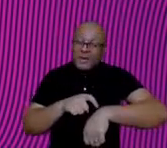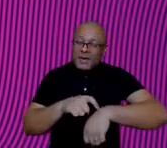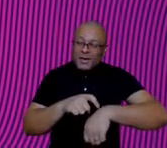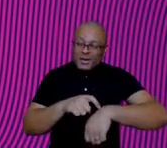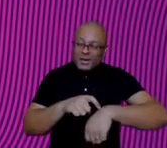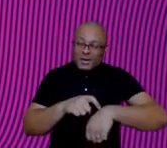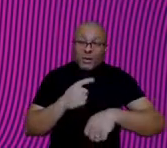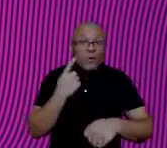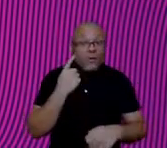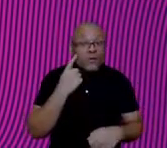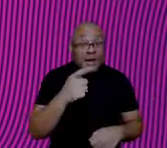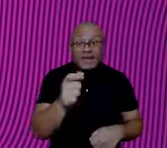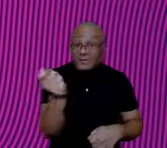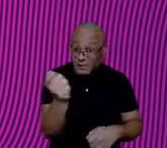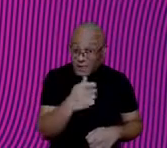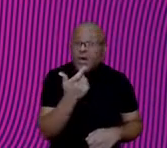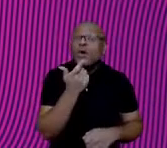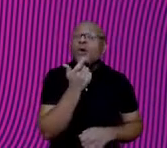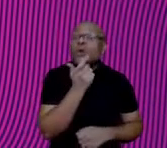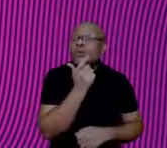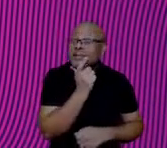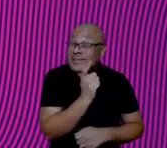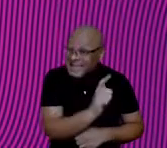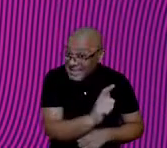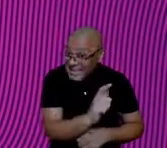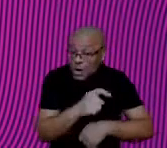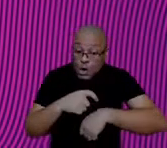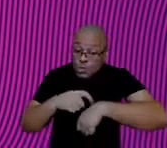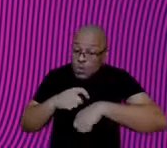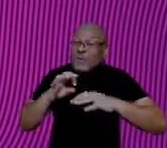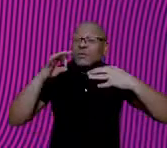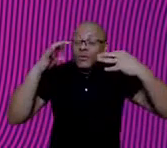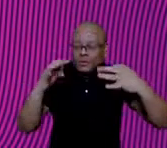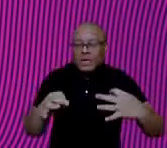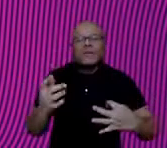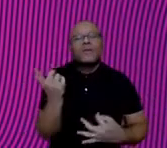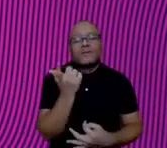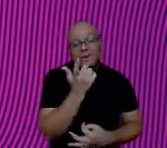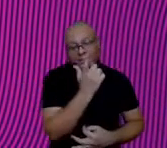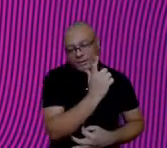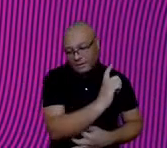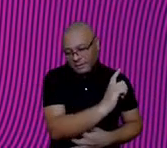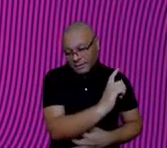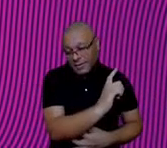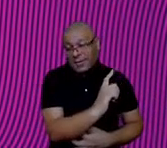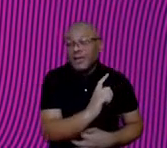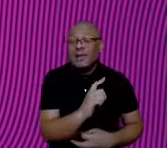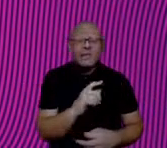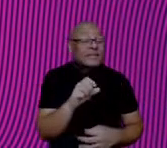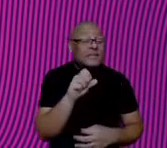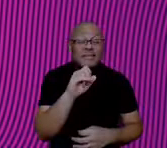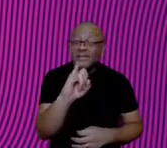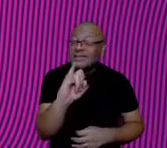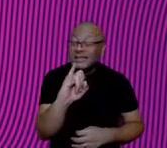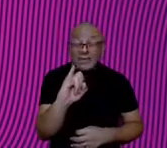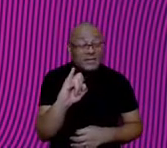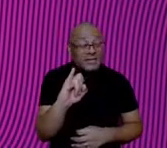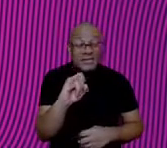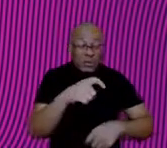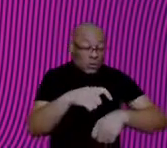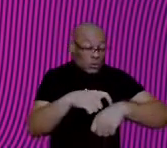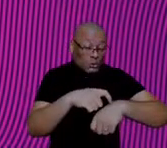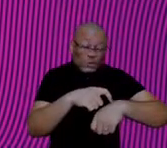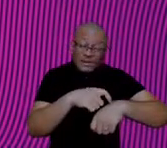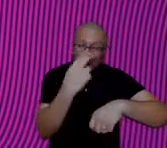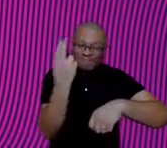subir antes, vai dar errado. Se operar precoce, não dá certo. Se passar do tempo, a bola já foi, esquece, não vale a pena operar. Então, a primeira coisa é